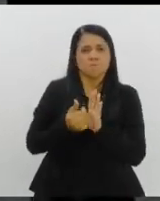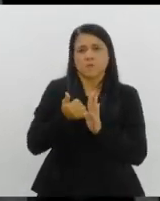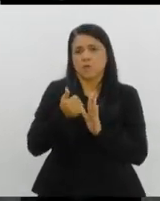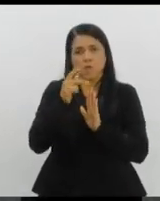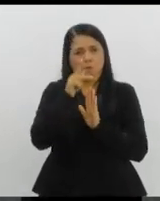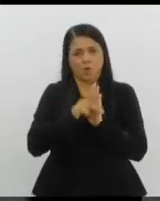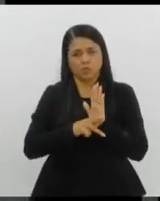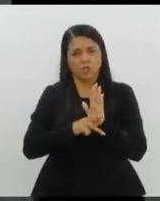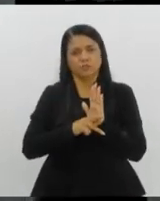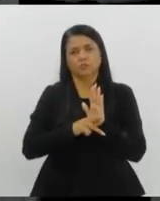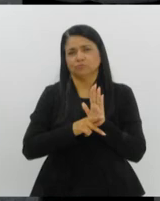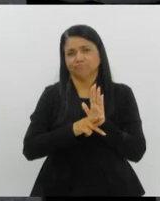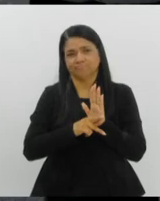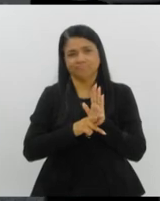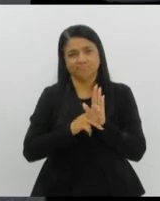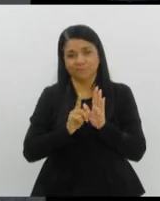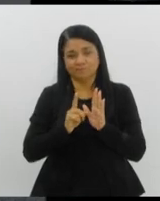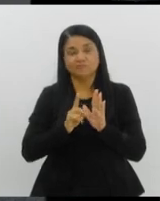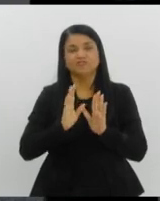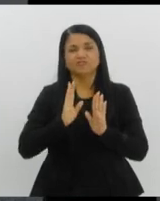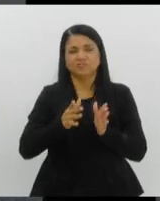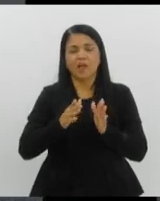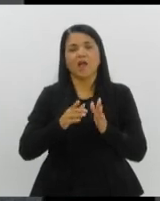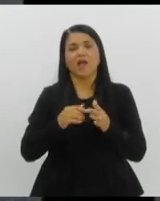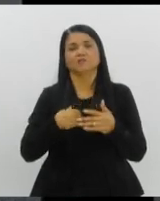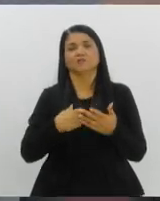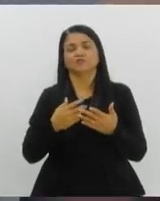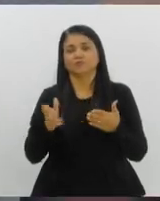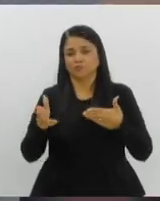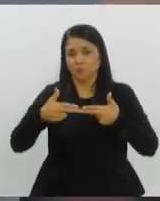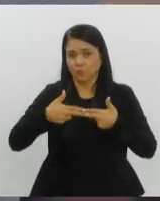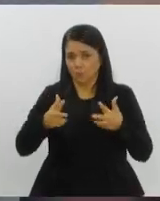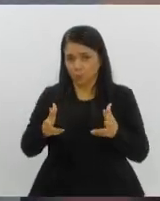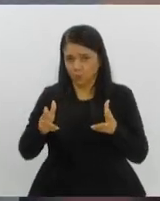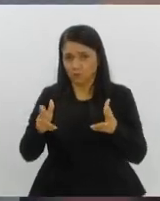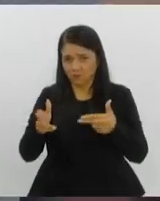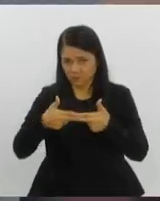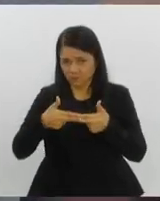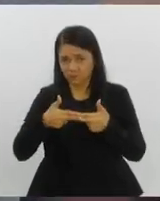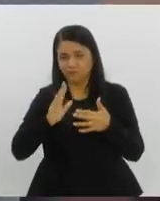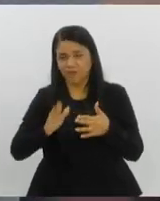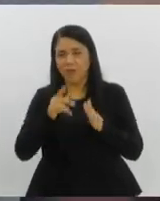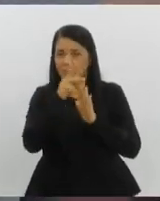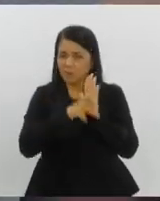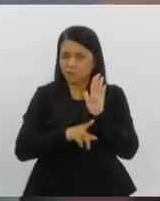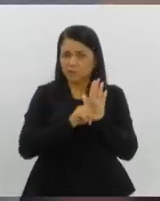faz, já fez o projeto dos curtas, já fez o projeto